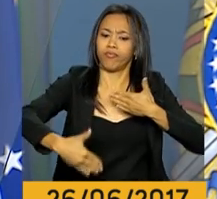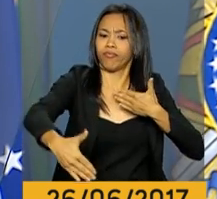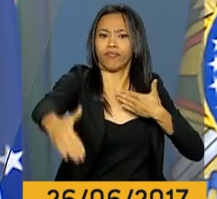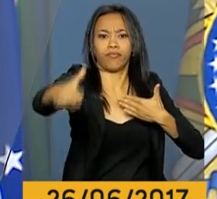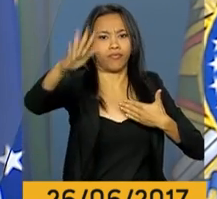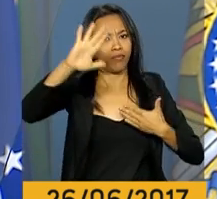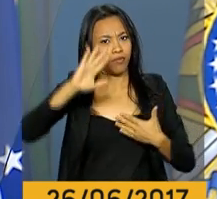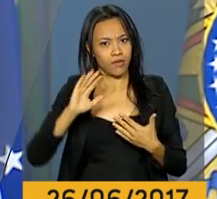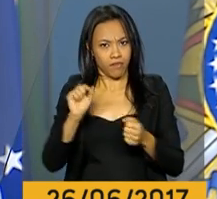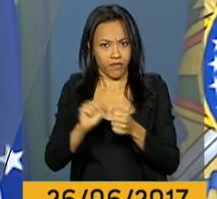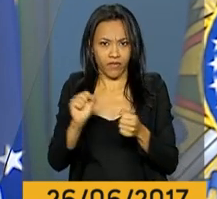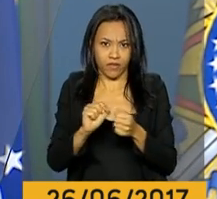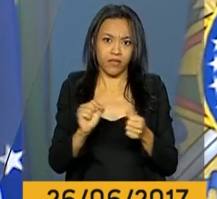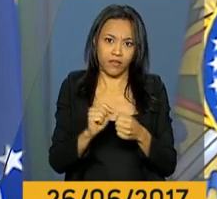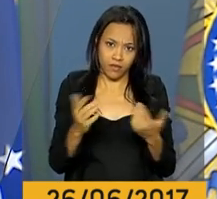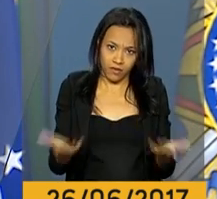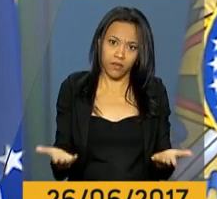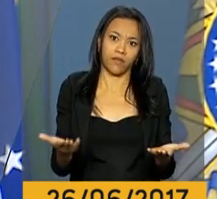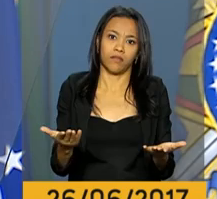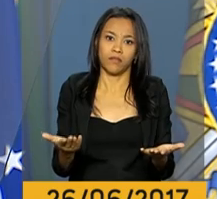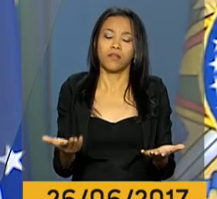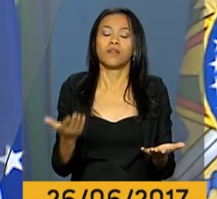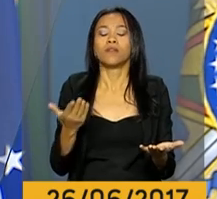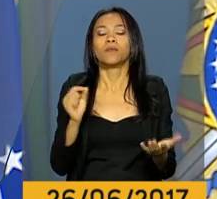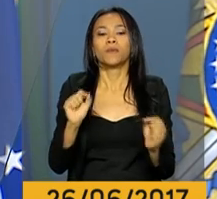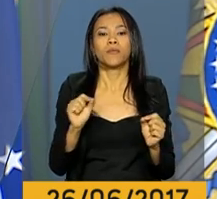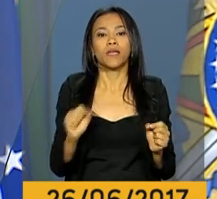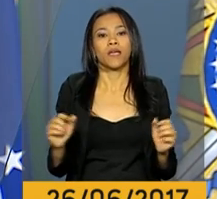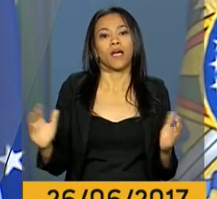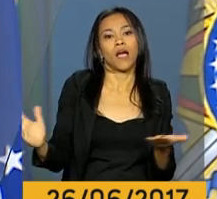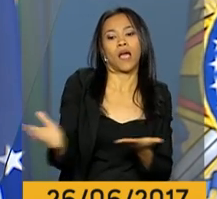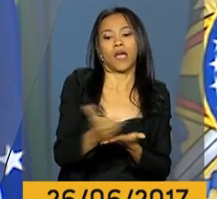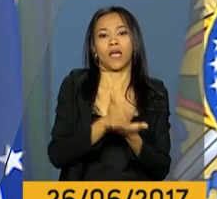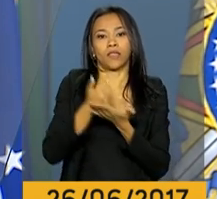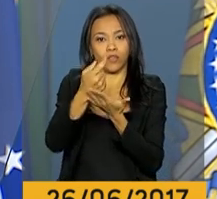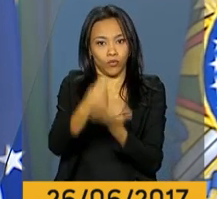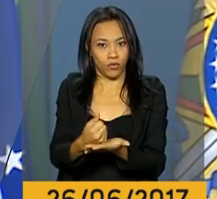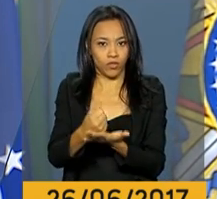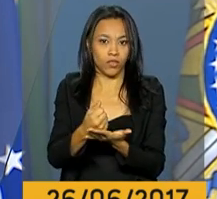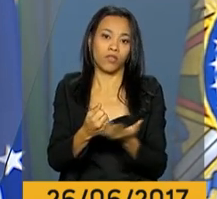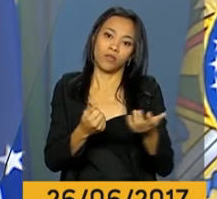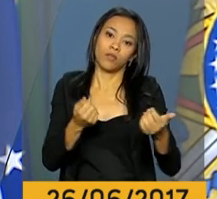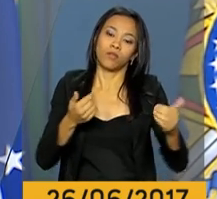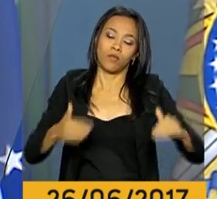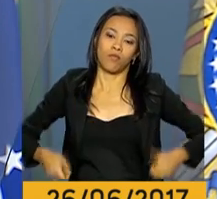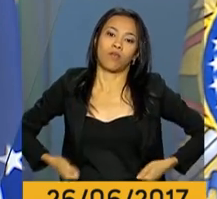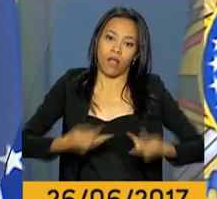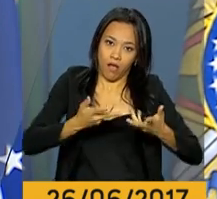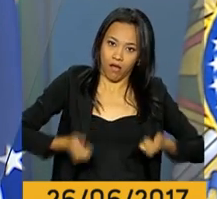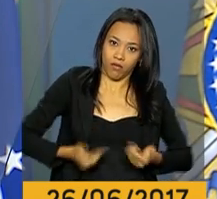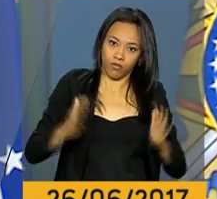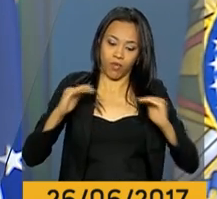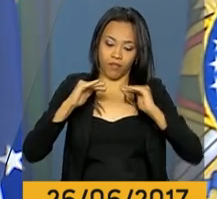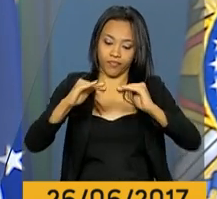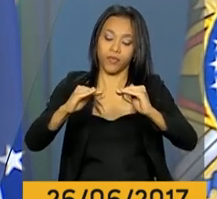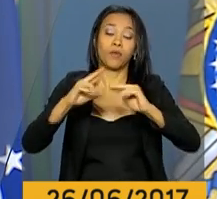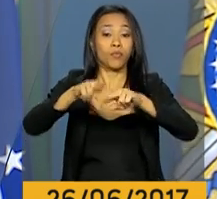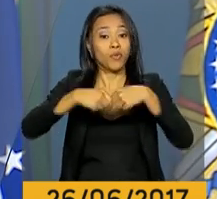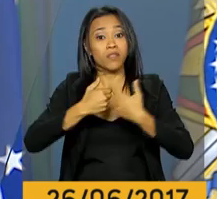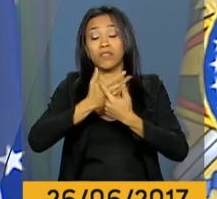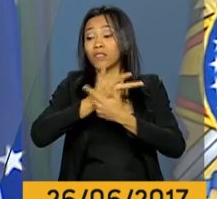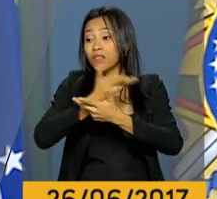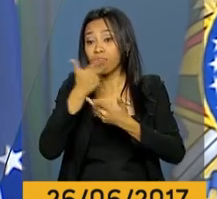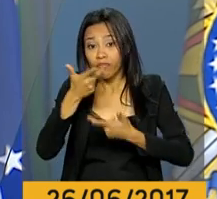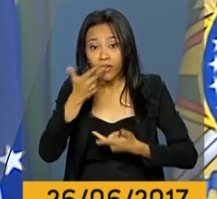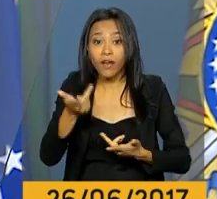fazer se me permite expressão livre empatar arrecadação com aquilo eh que se gasta por isto mesmo quando se fala em déficit e